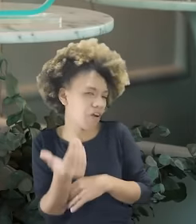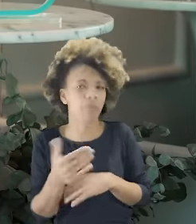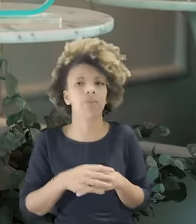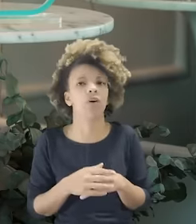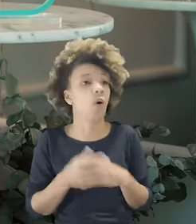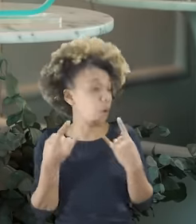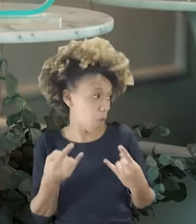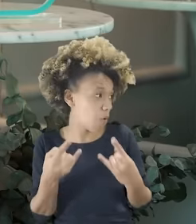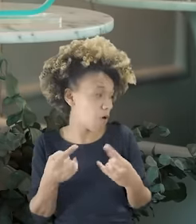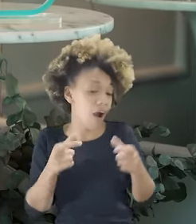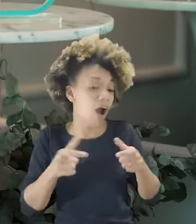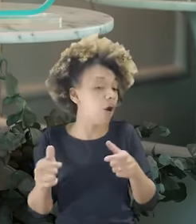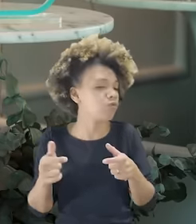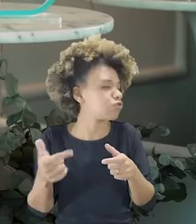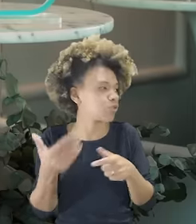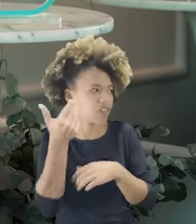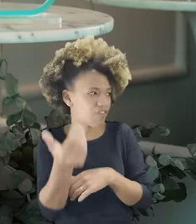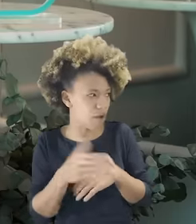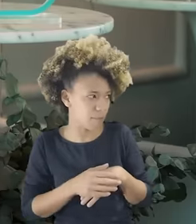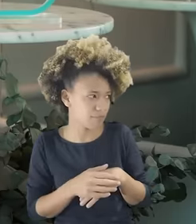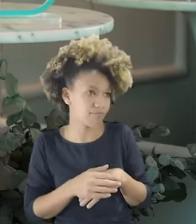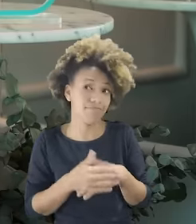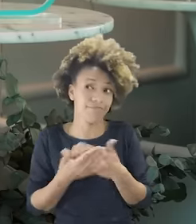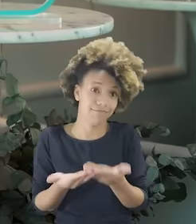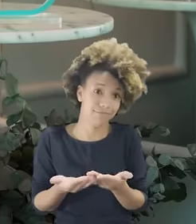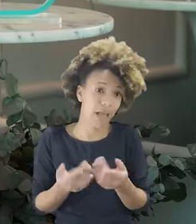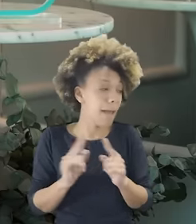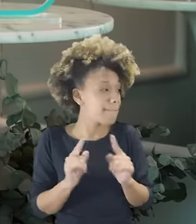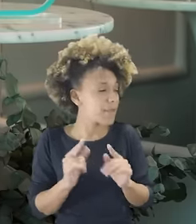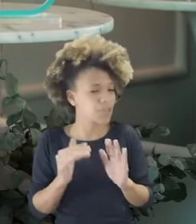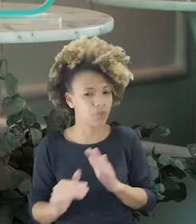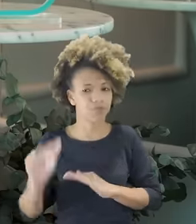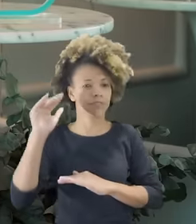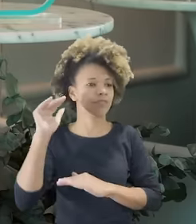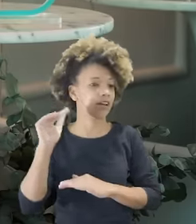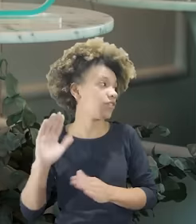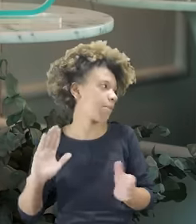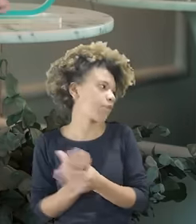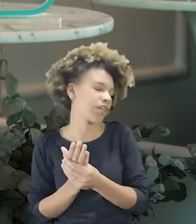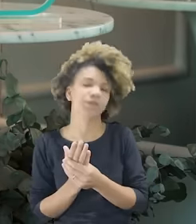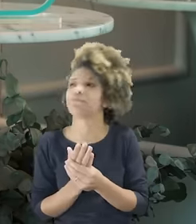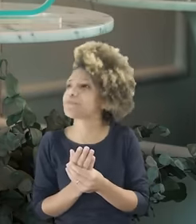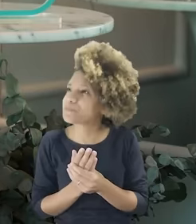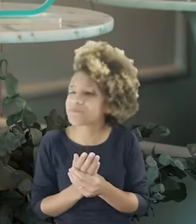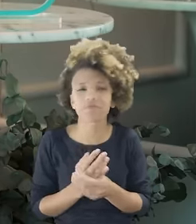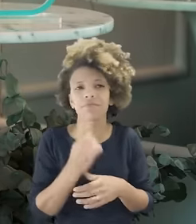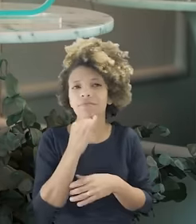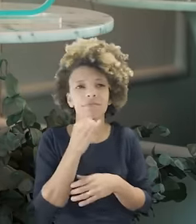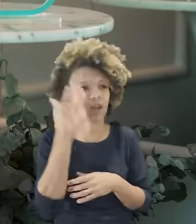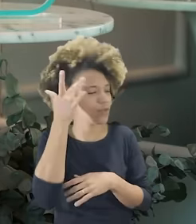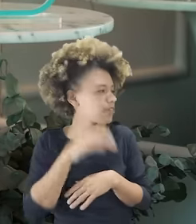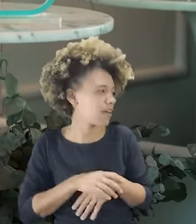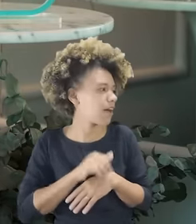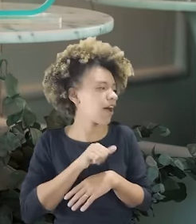tinha sucesso o rock and roll ele tá onde não tá o sucesso quando você ficar grande você é processado E aí